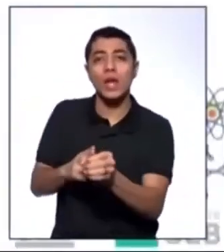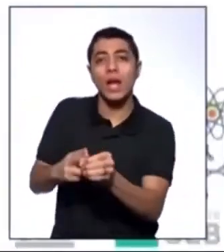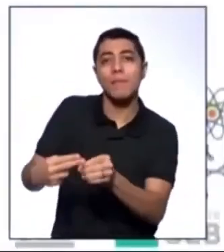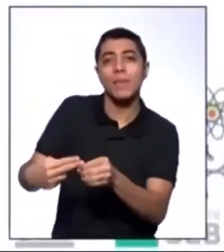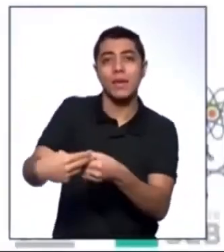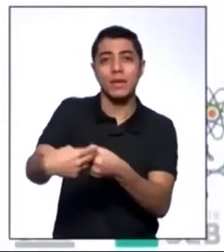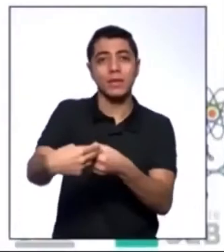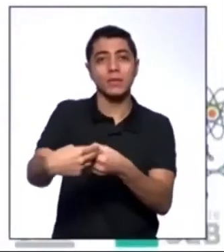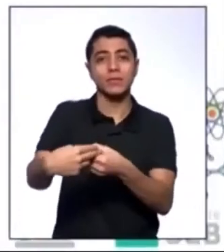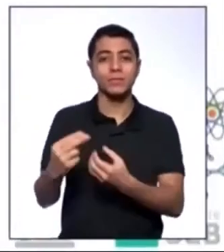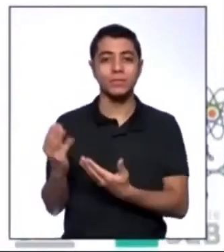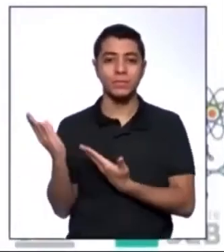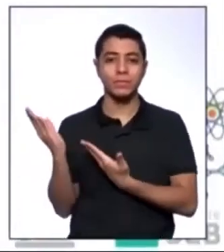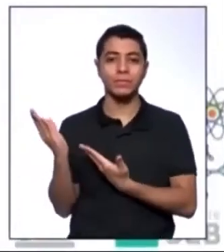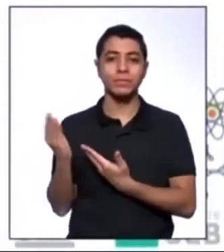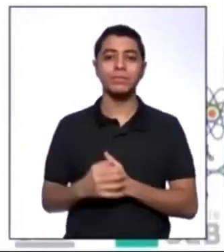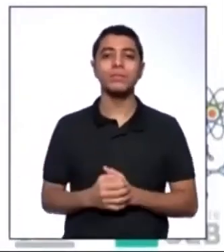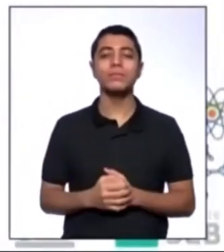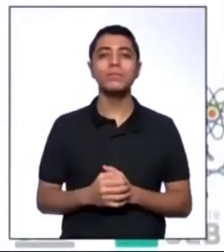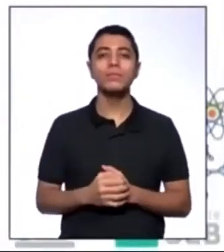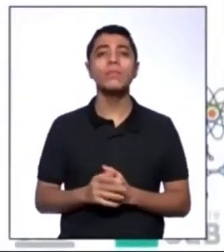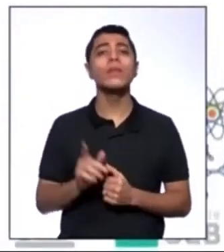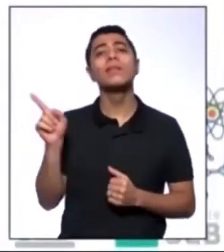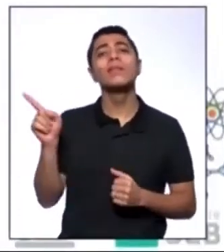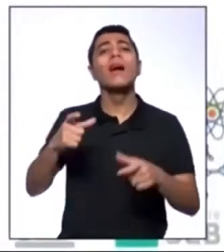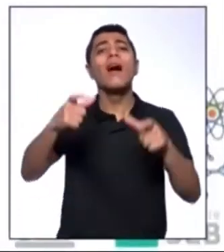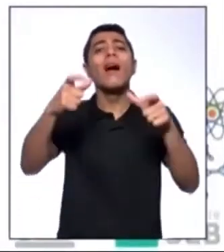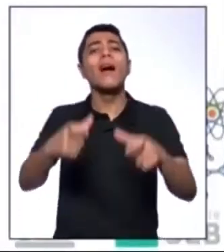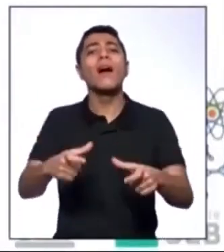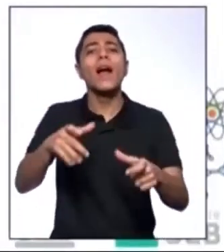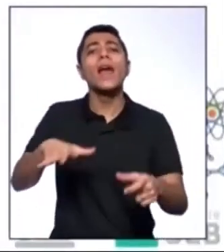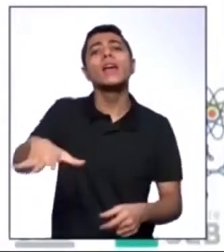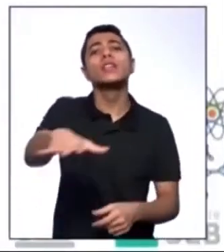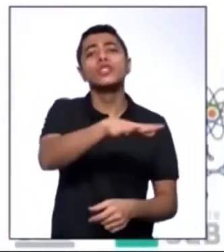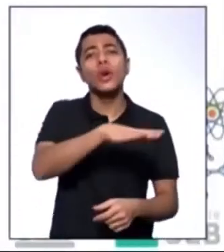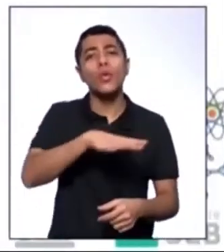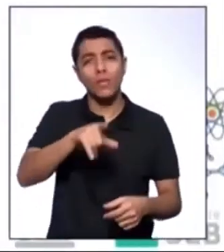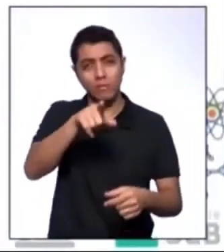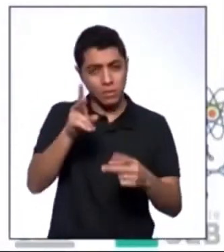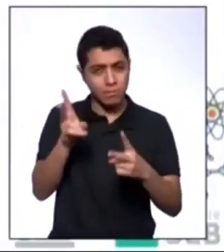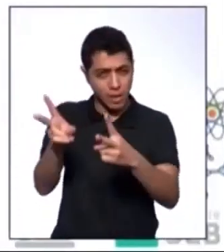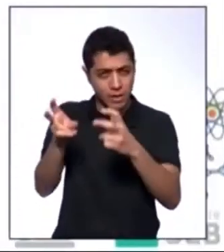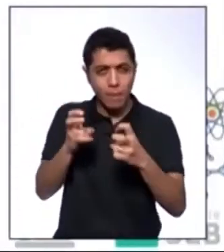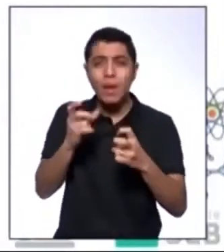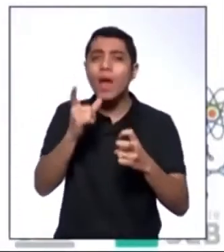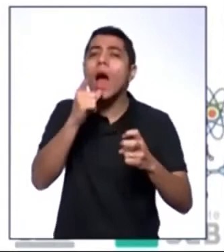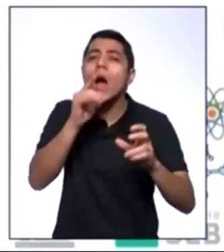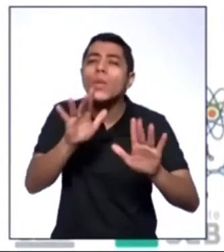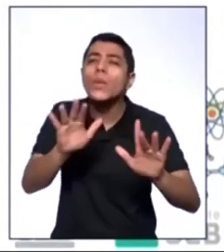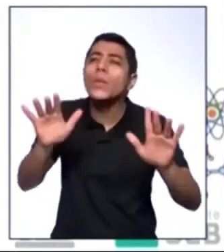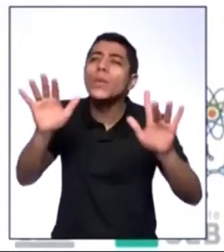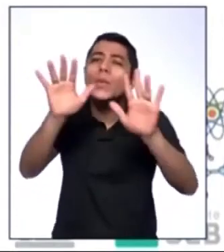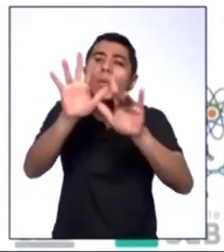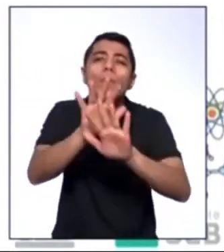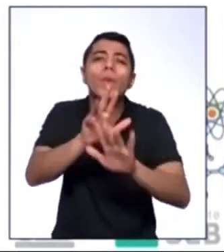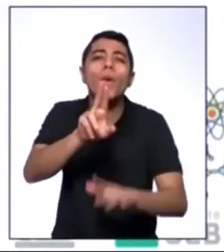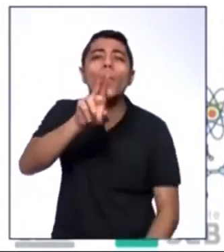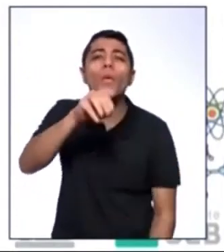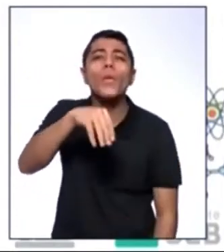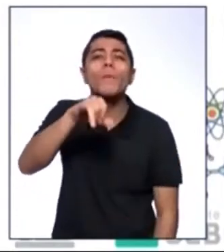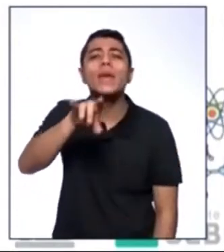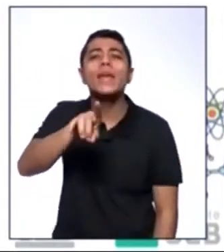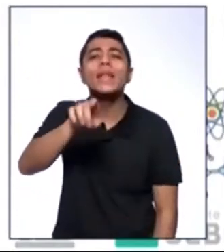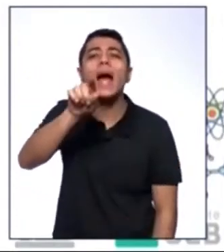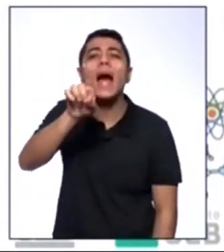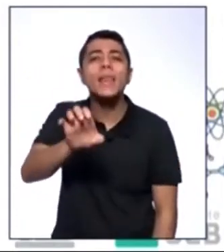refere-se a uma região. Você consegue enxergar a variação de umidade ao longo do ano? Sim. Durante o